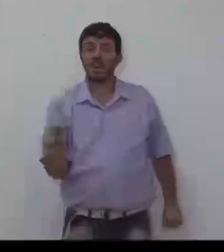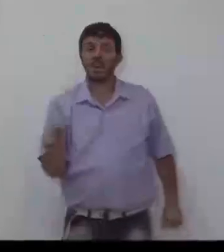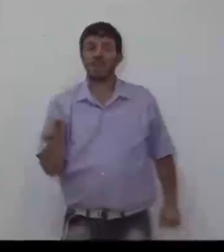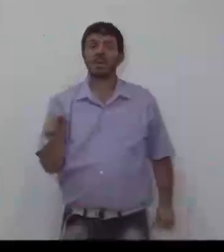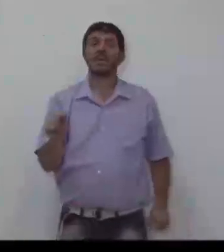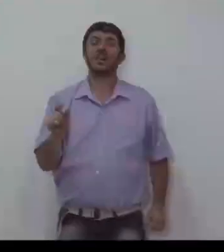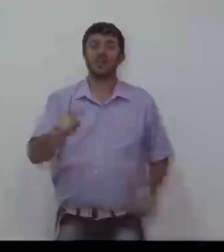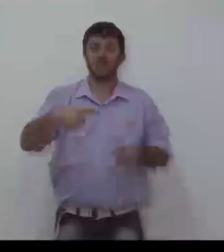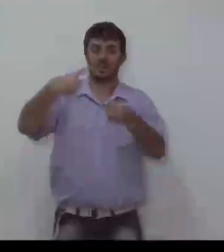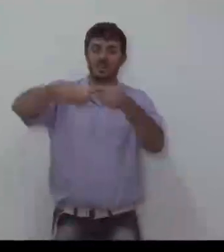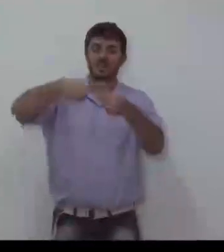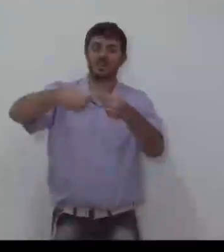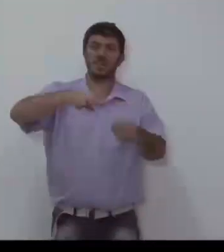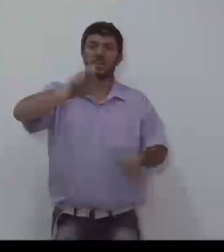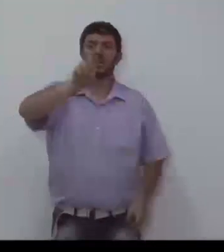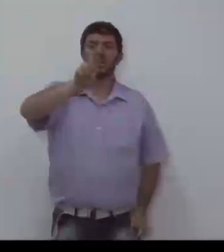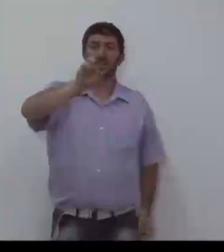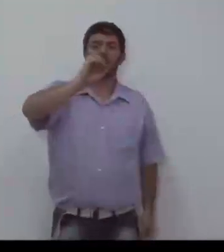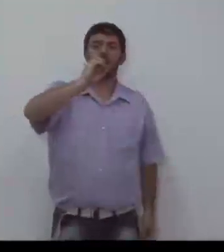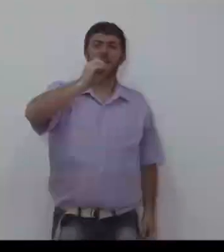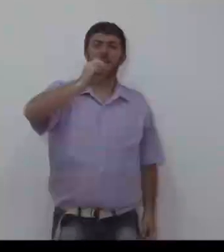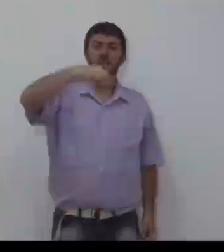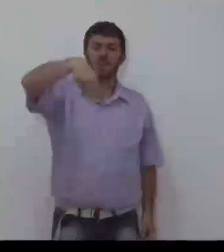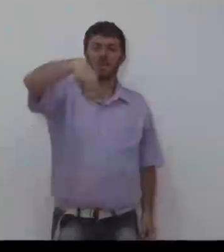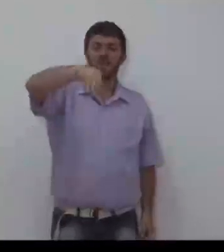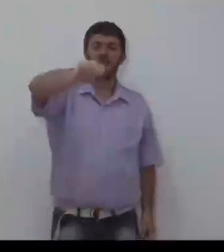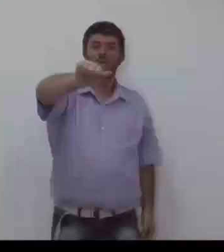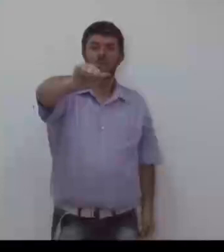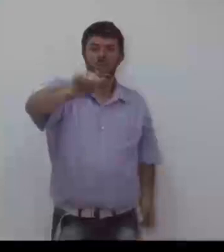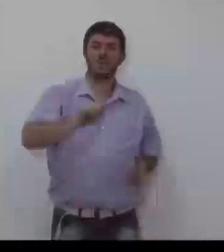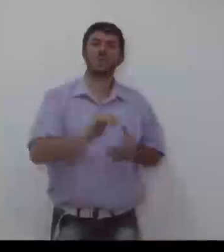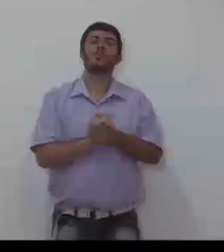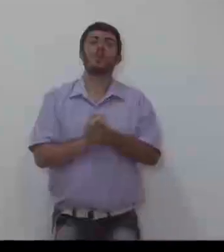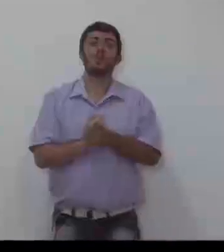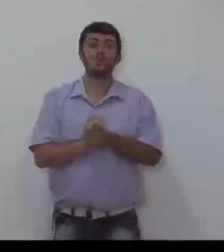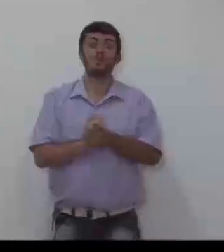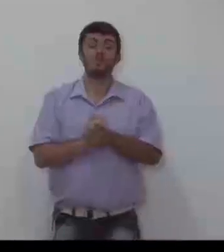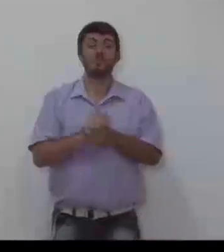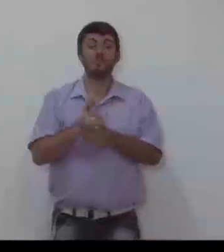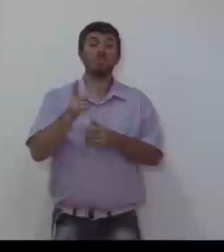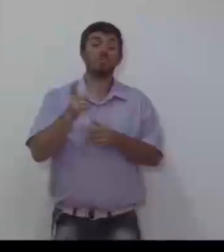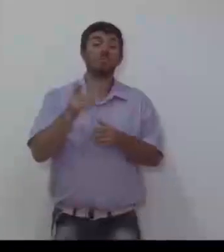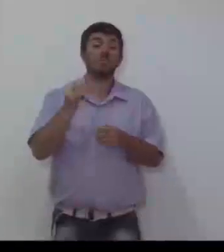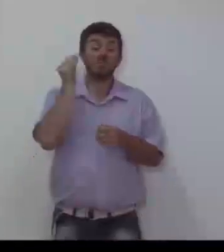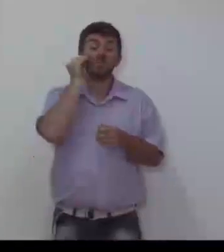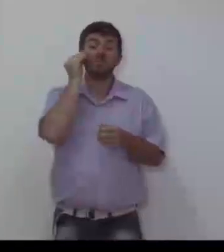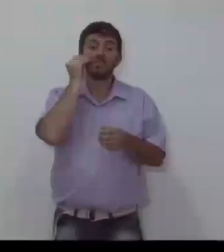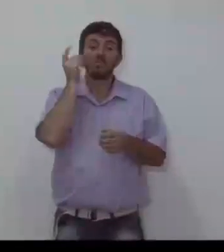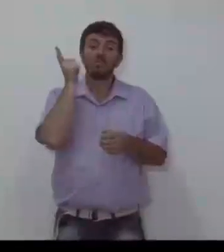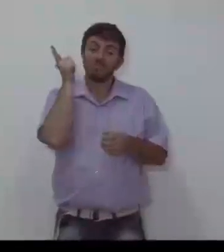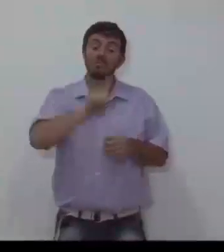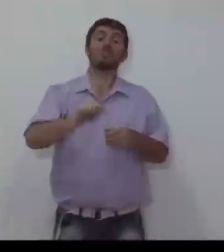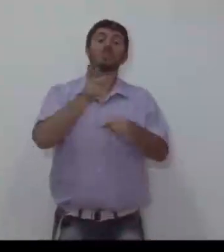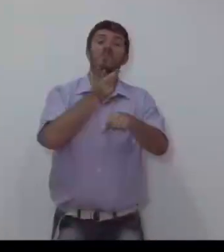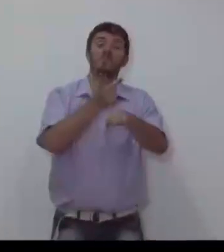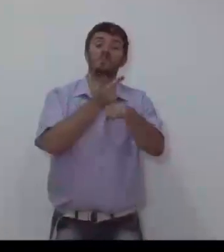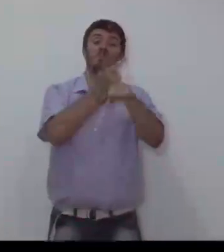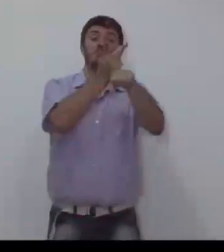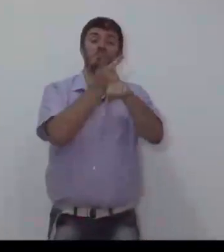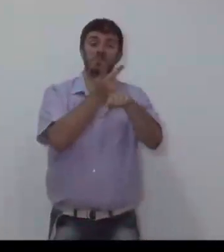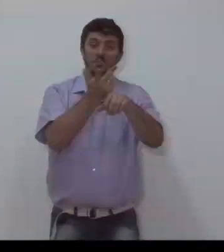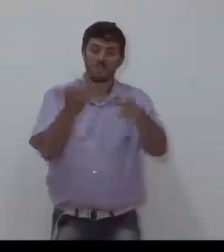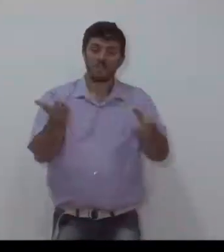também de apresentações concorrendo a prêmios. Então, o trabalho que eles desenvolvem nas